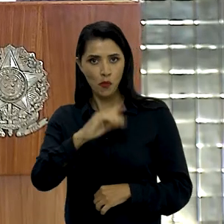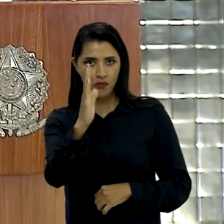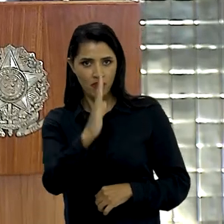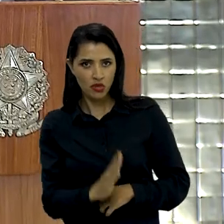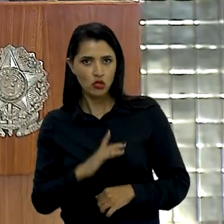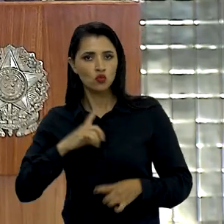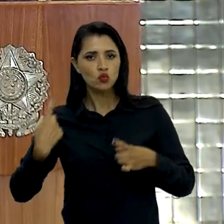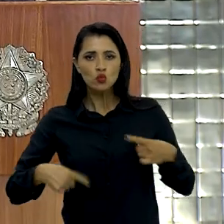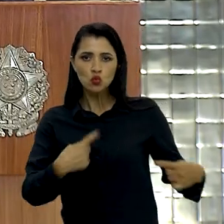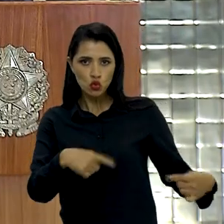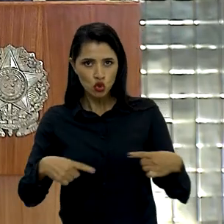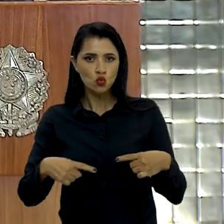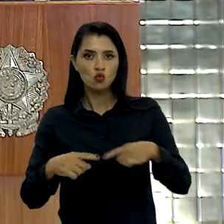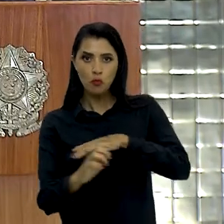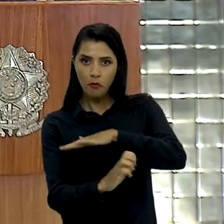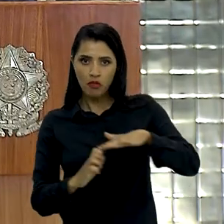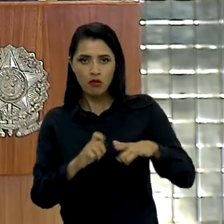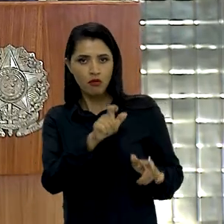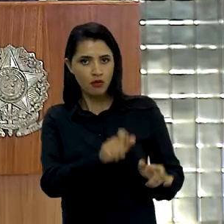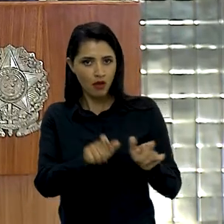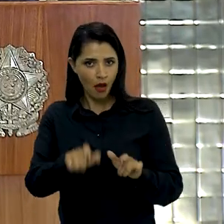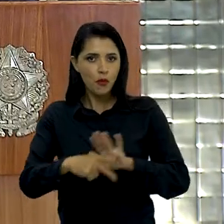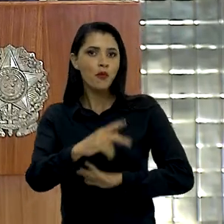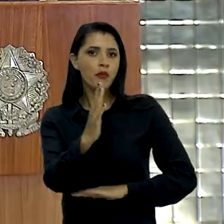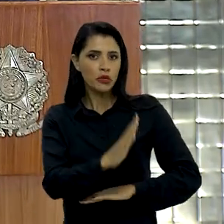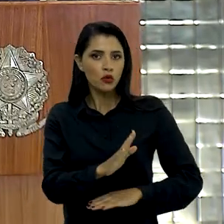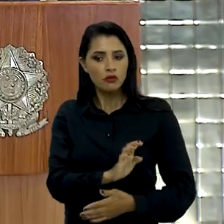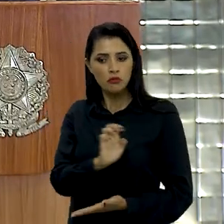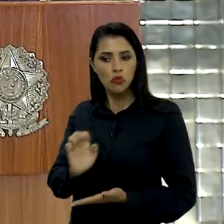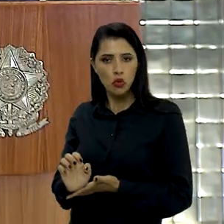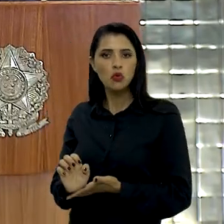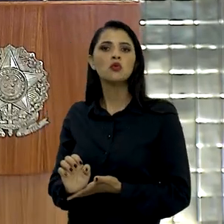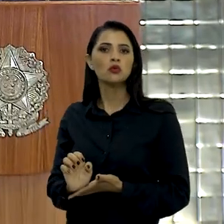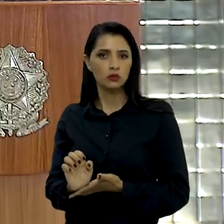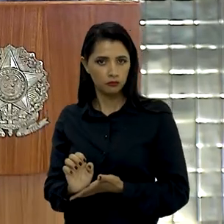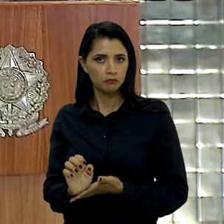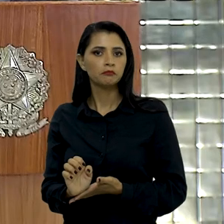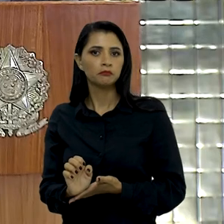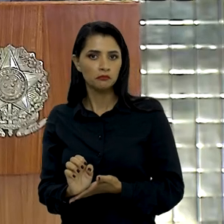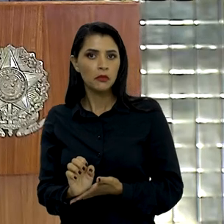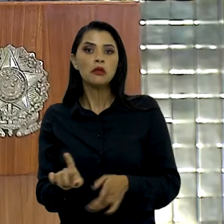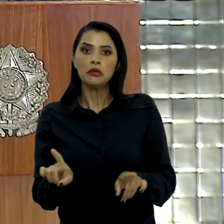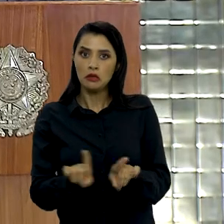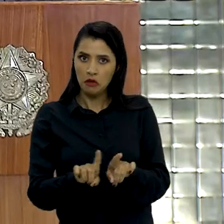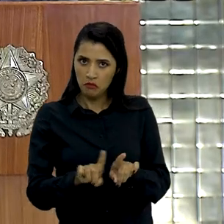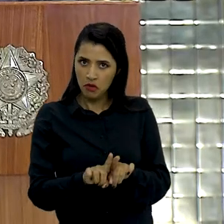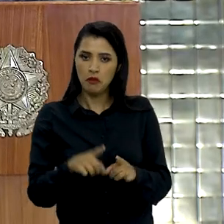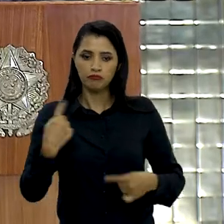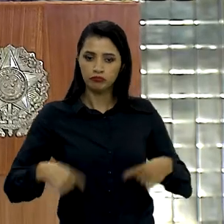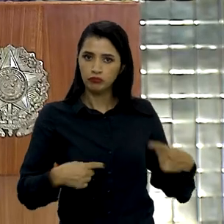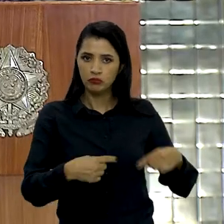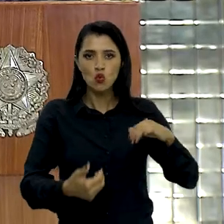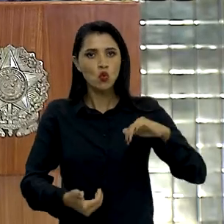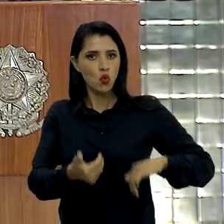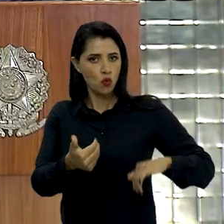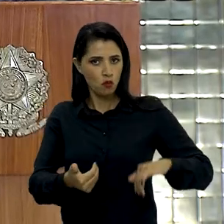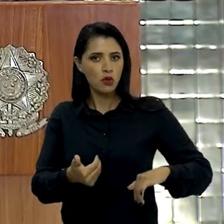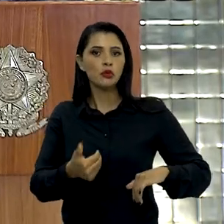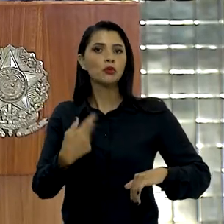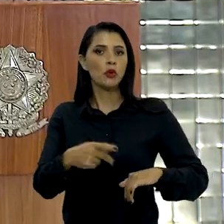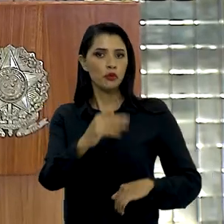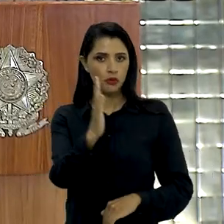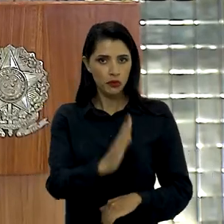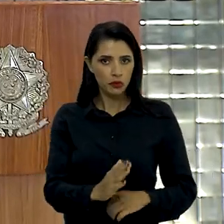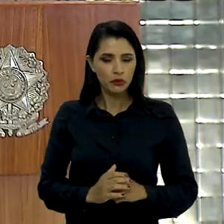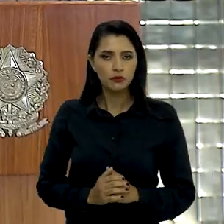E o Brasil vai discutir com os empresários brasileiros que exportam e com o Congresso